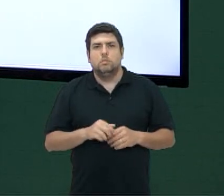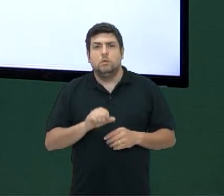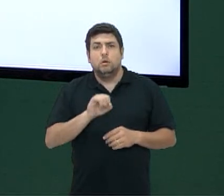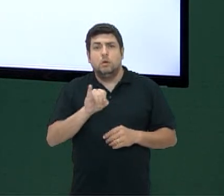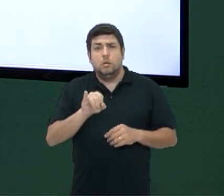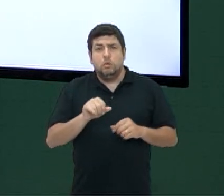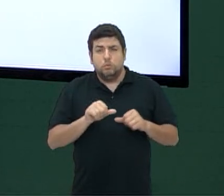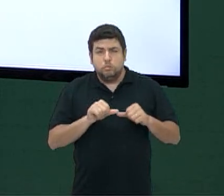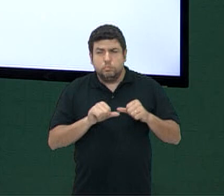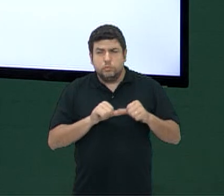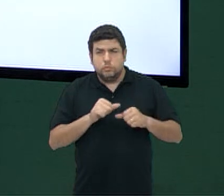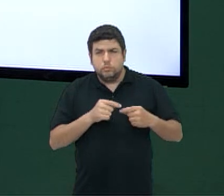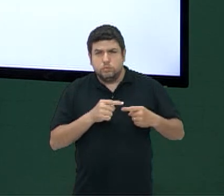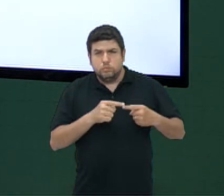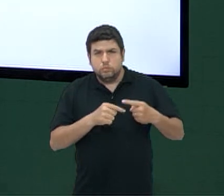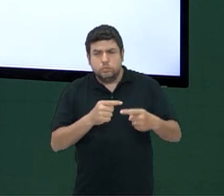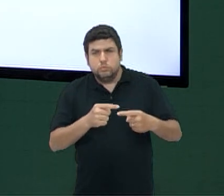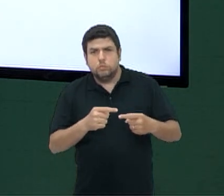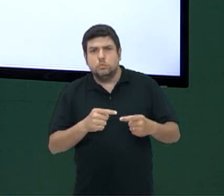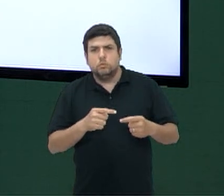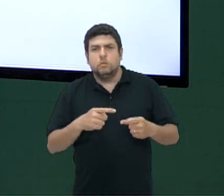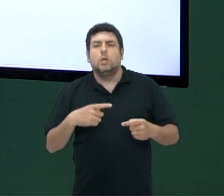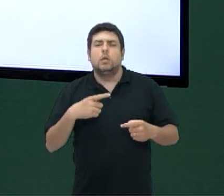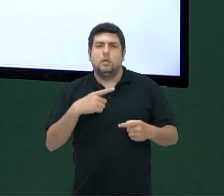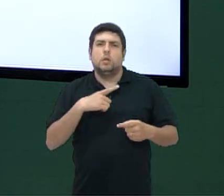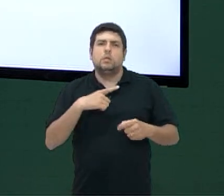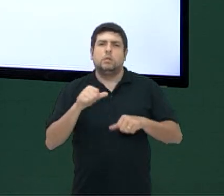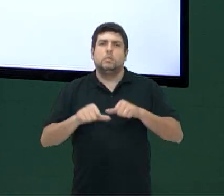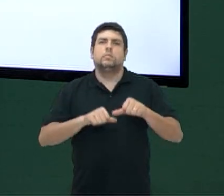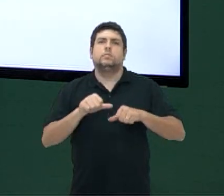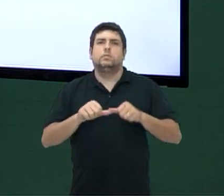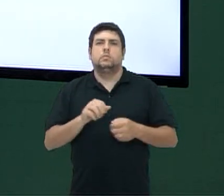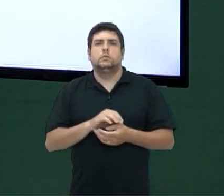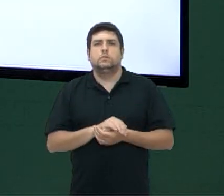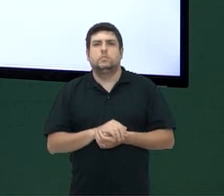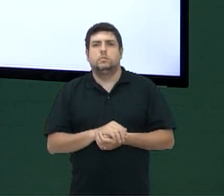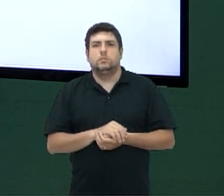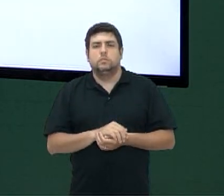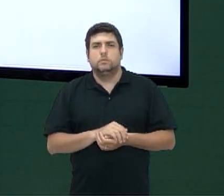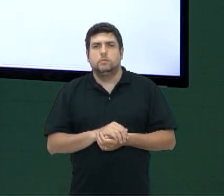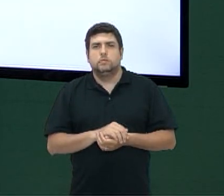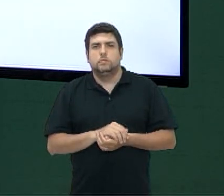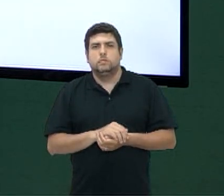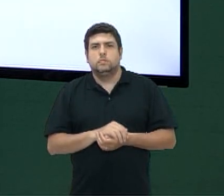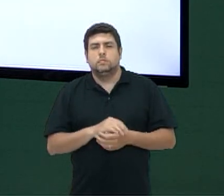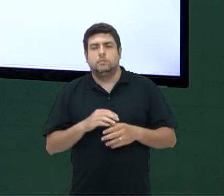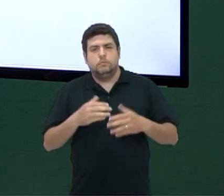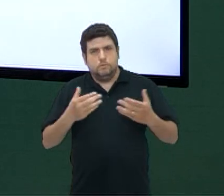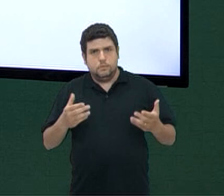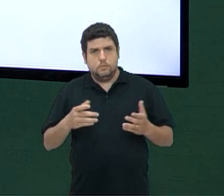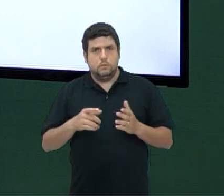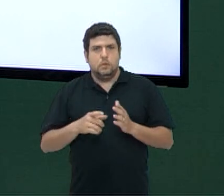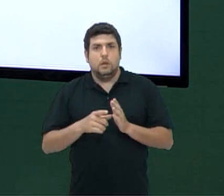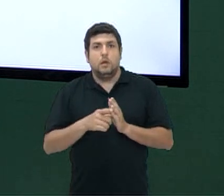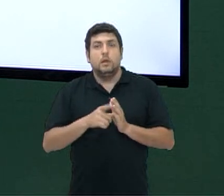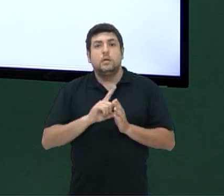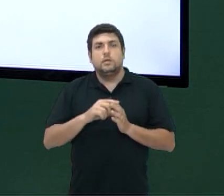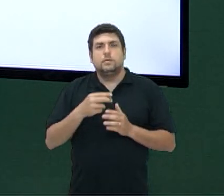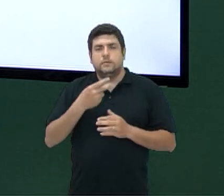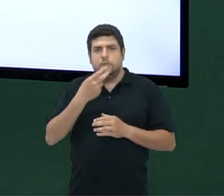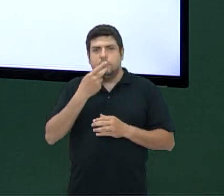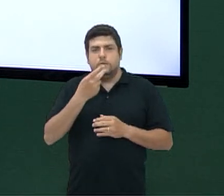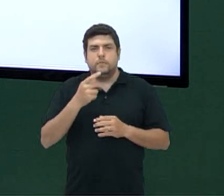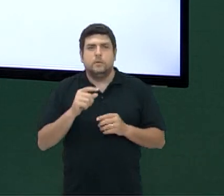variação. Como ele falou para nós aqui que a nossa vovó, ela está em